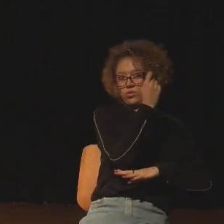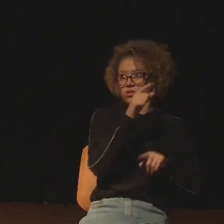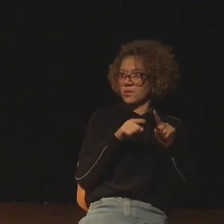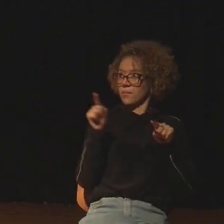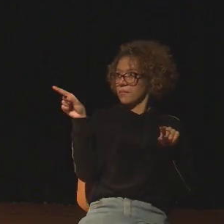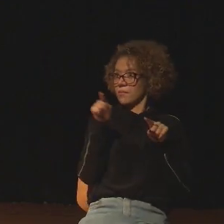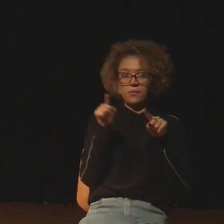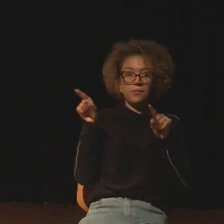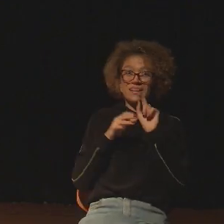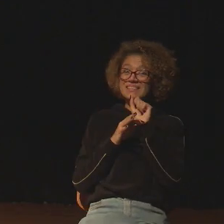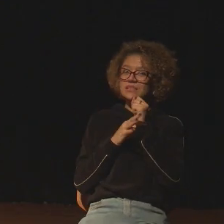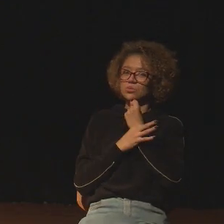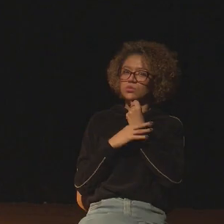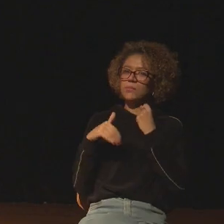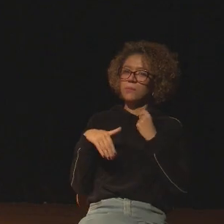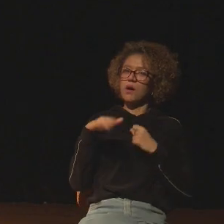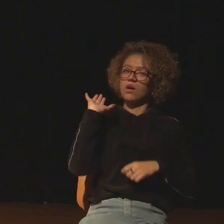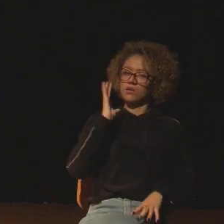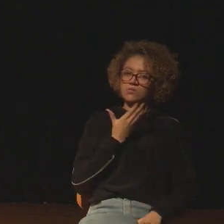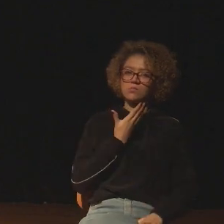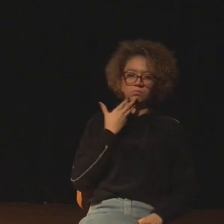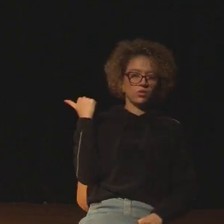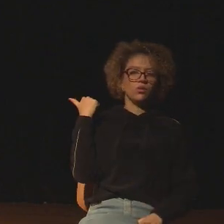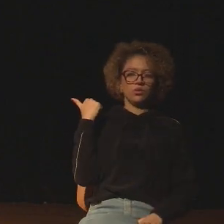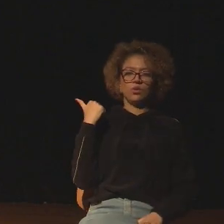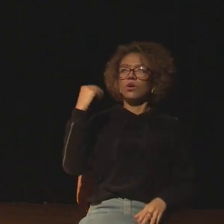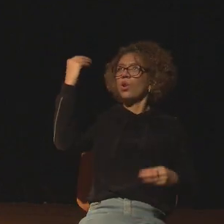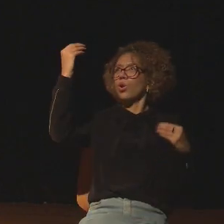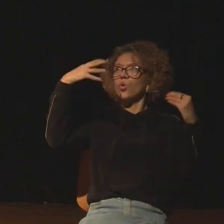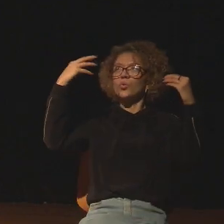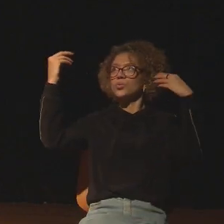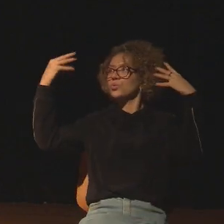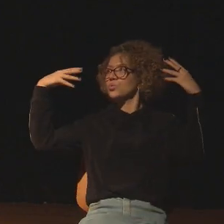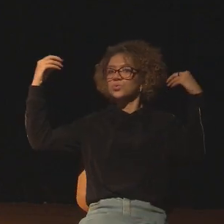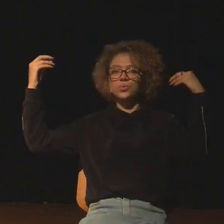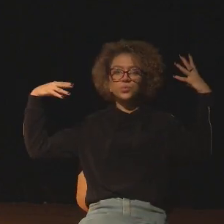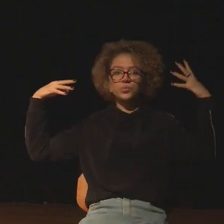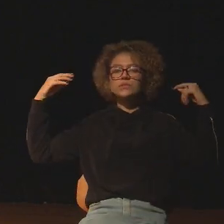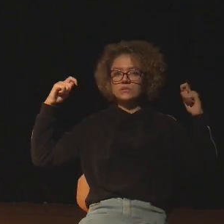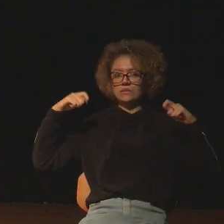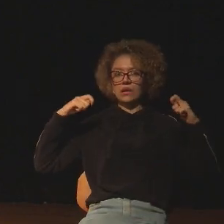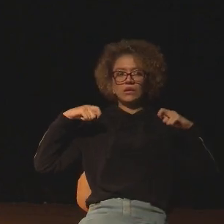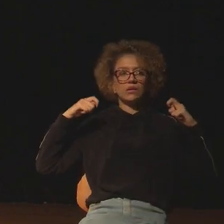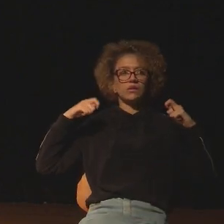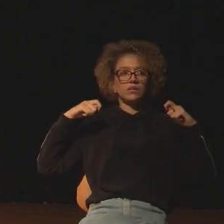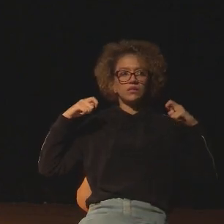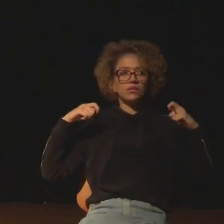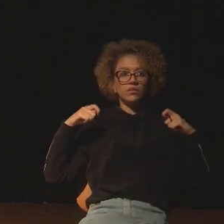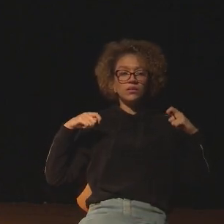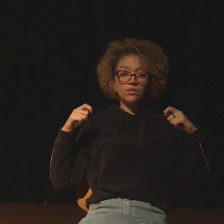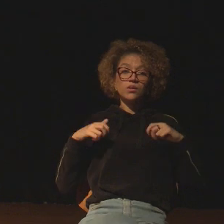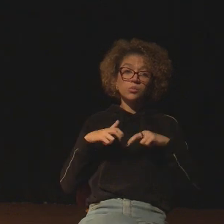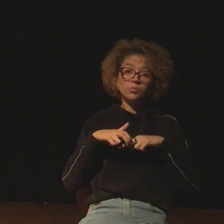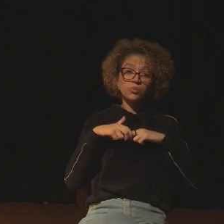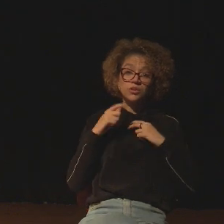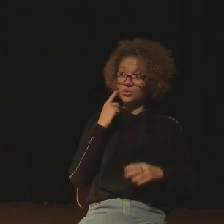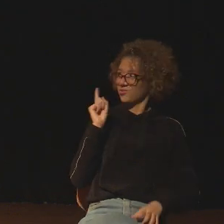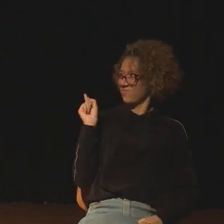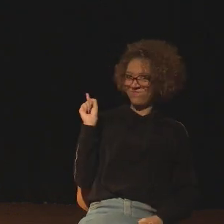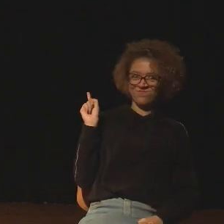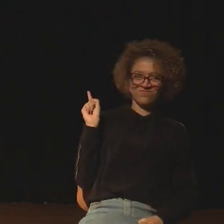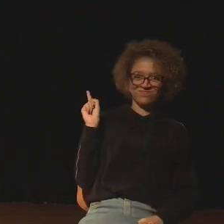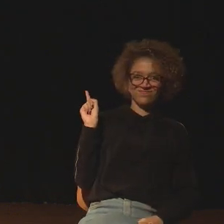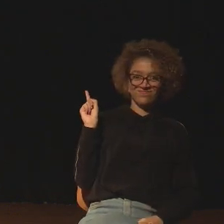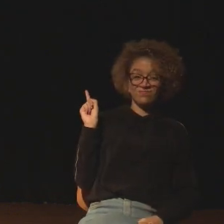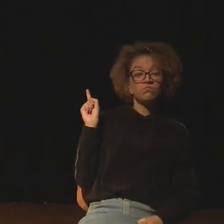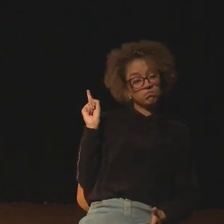eficiente, mais segura, melhor, também iluminada durante a noite e tal, aqui essa parte de baixo, ela também pode